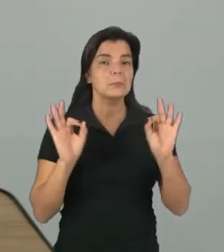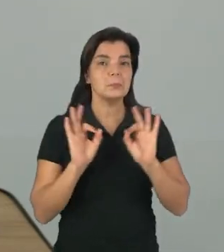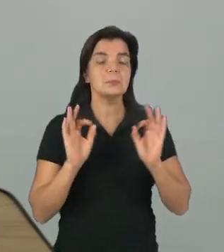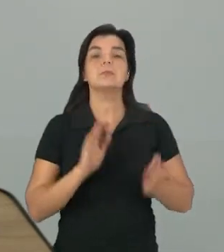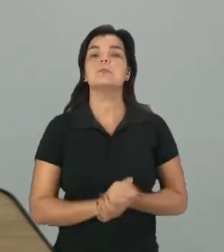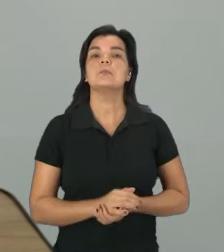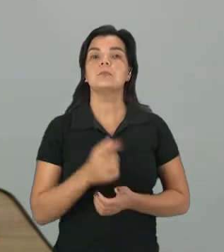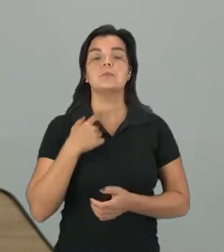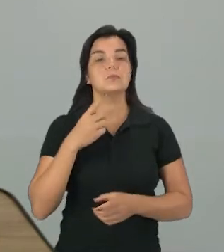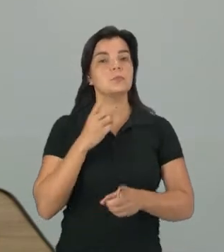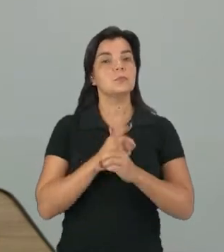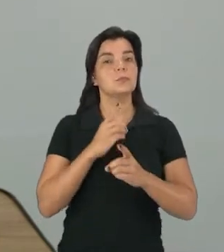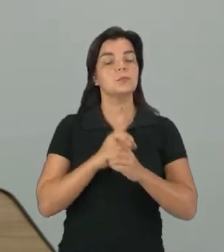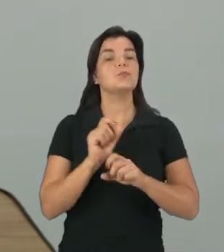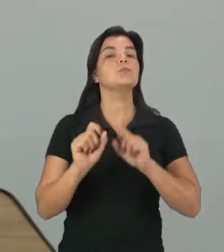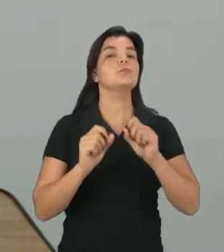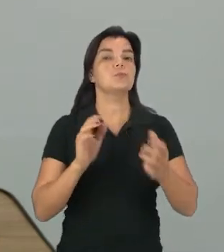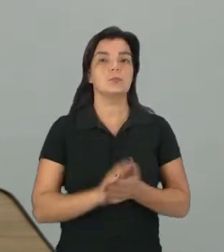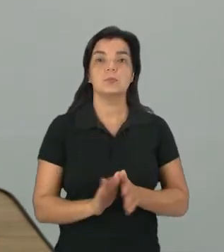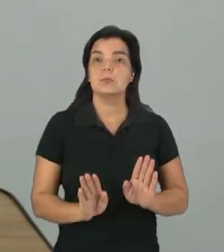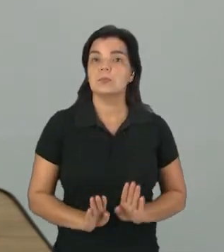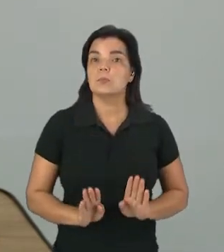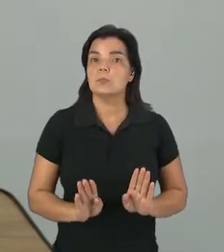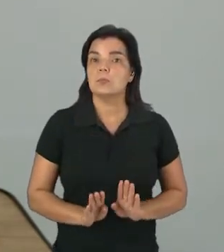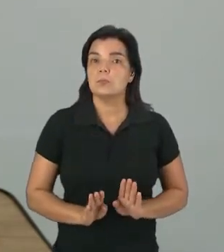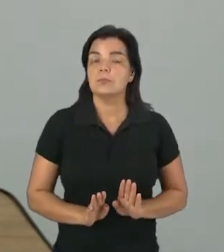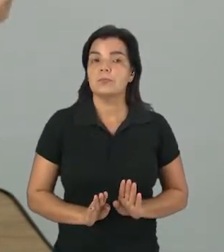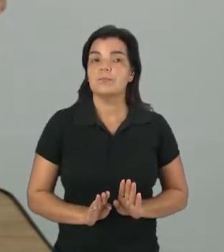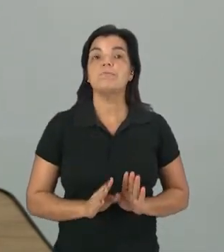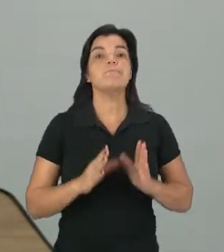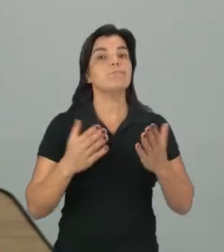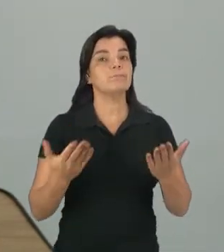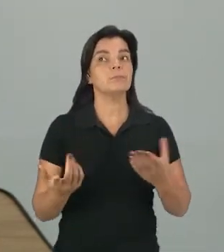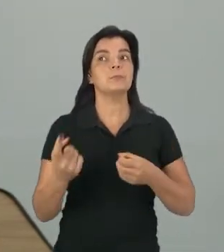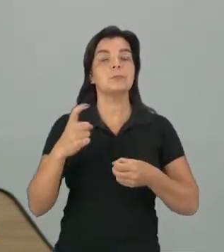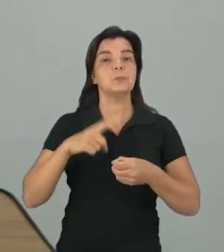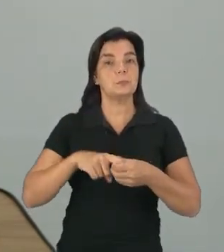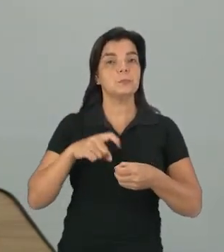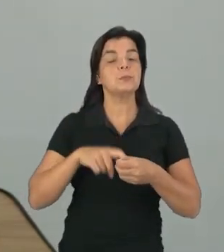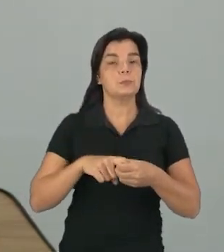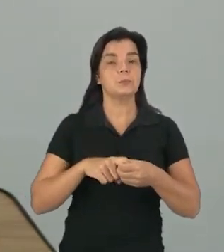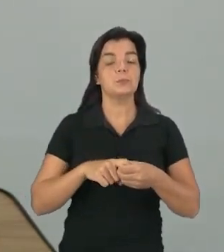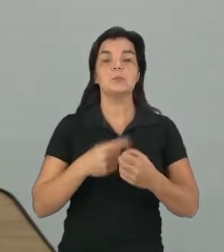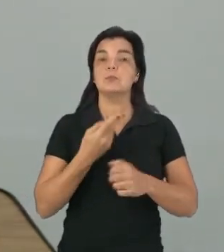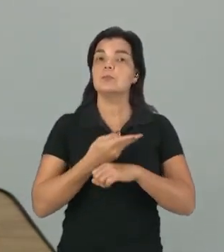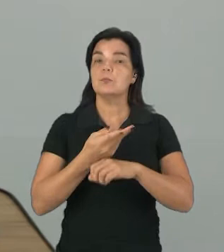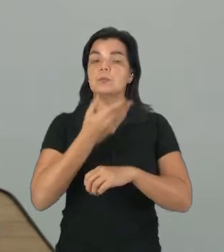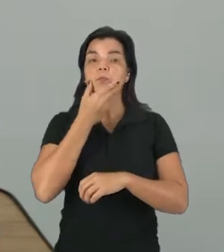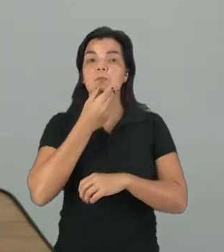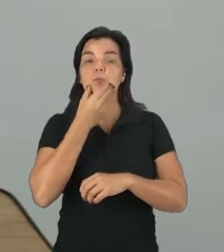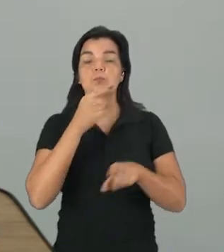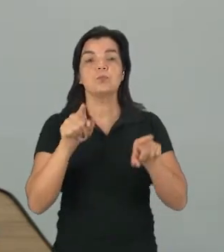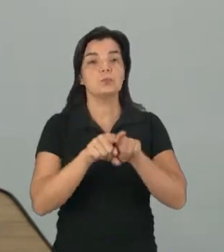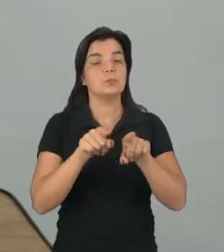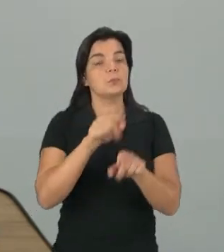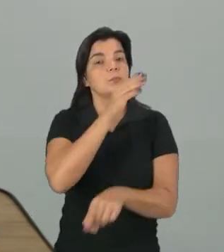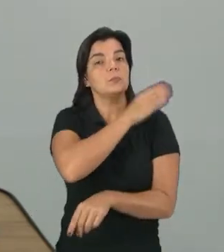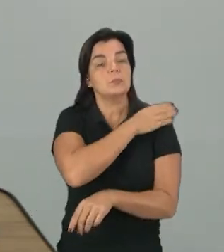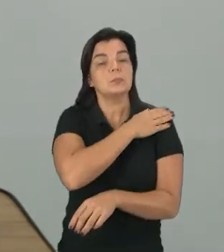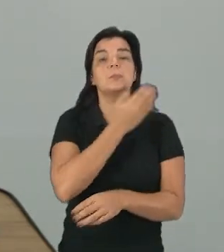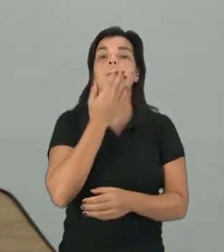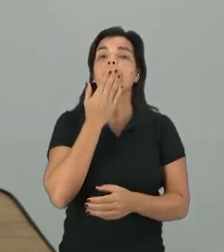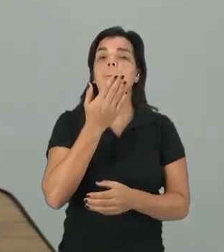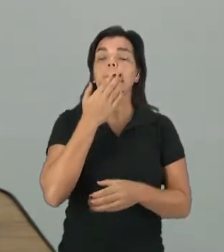nada, ele se encontra num estado de fome. E aí ele volta lá no seu compadre, não é mesmo? O texto fala que ele vai lá e pede para ser